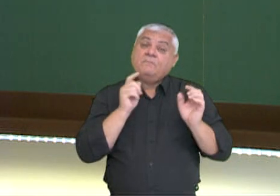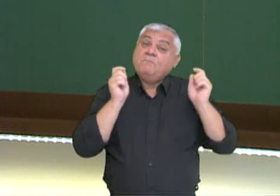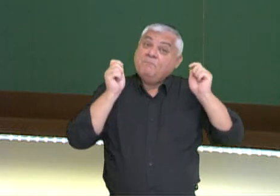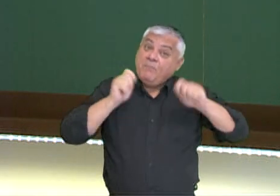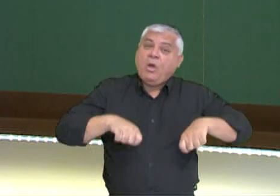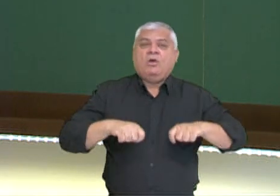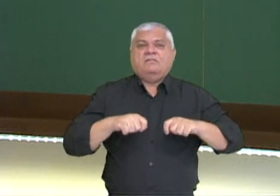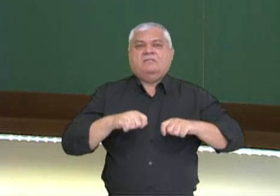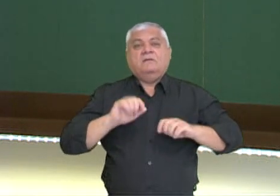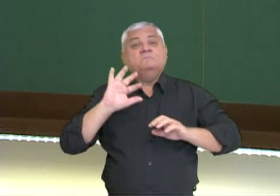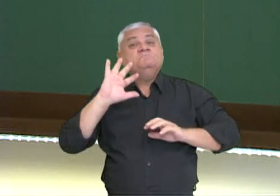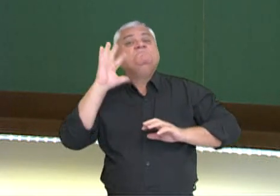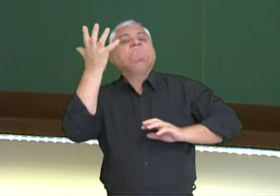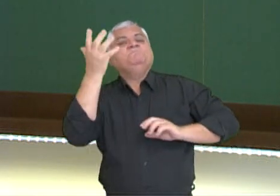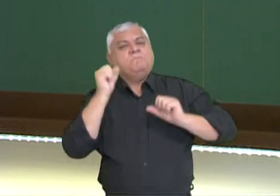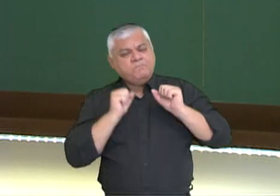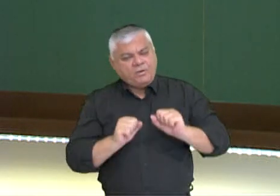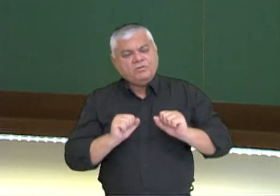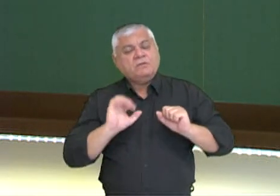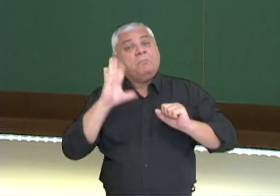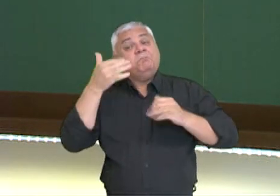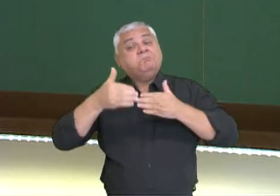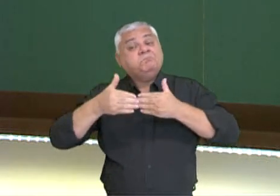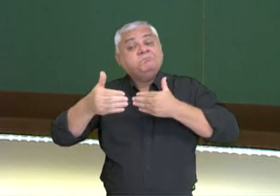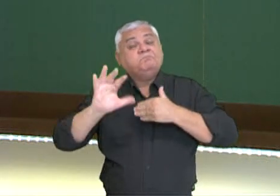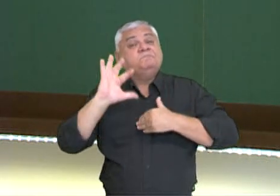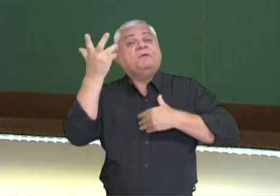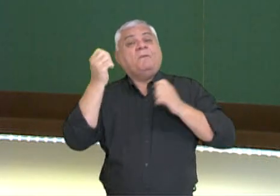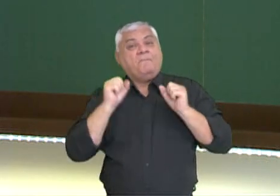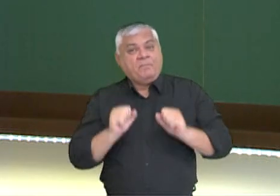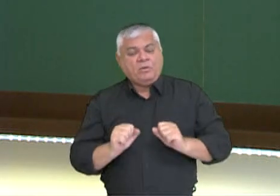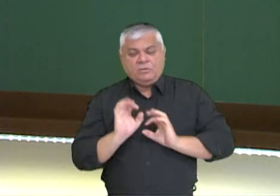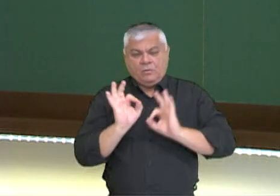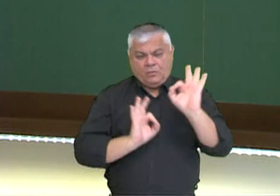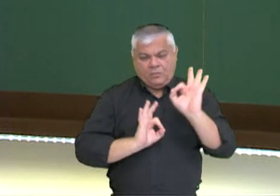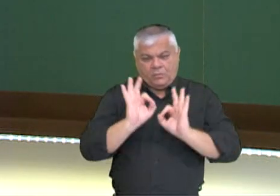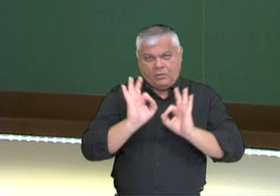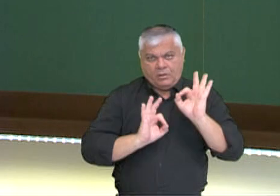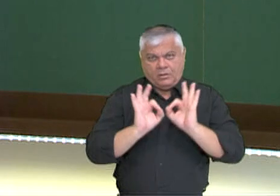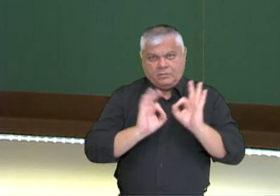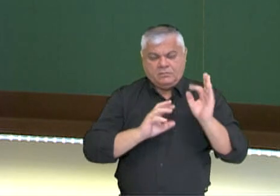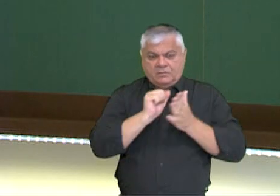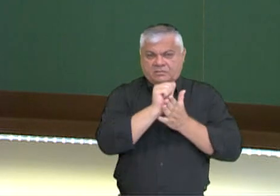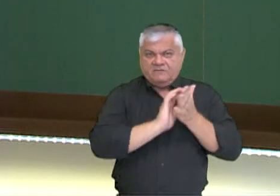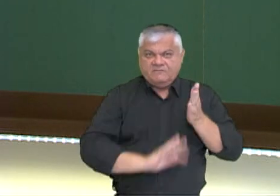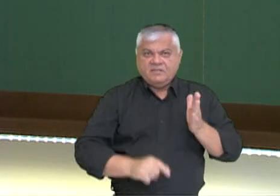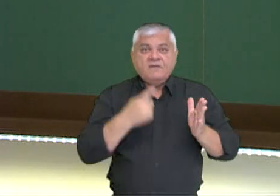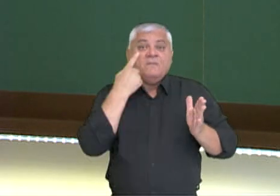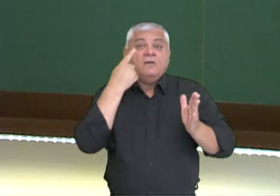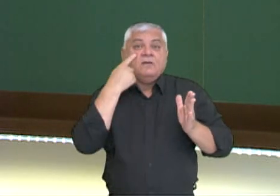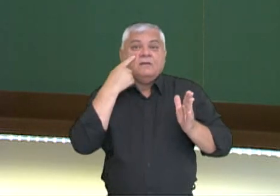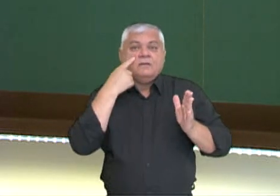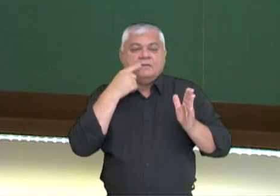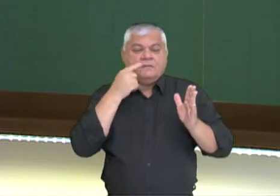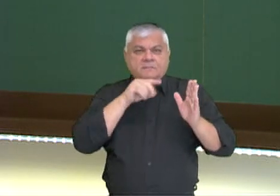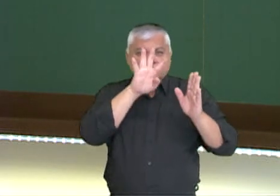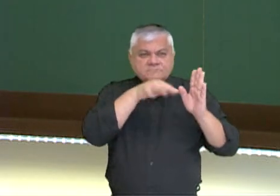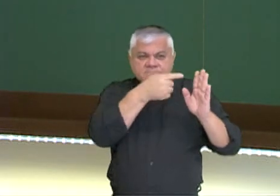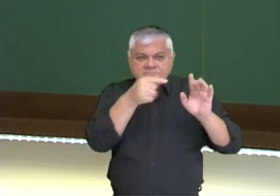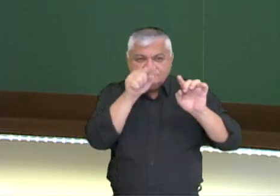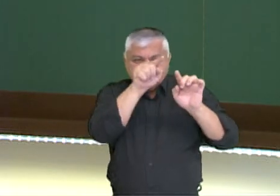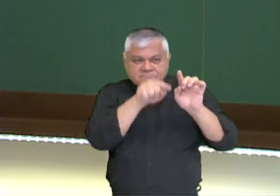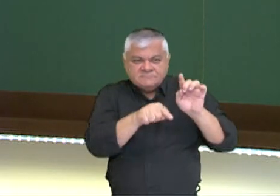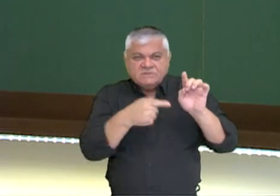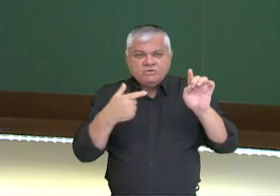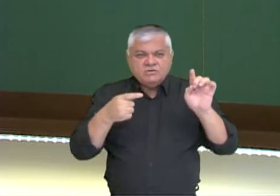pode acontecer nos próximos dias. E as pessoas organizam, inclusive, suas atividades baseadas nessa previsão, com